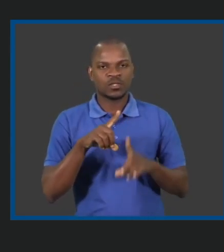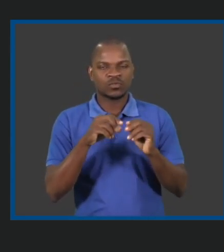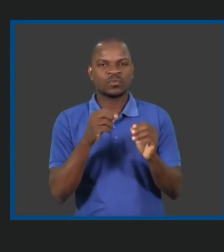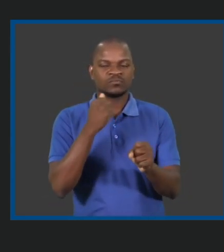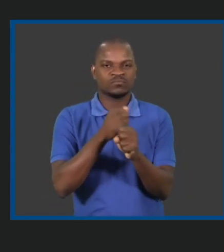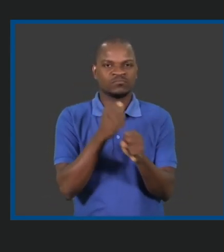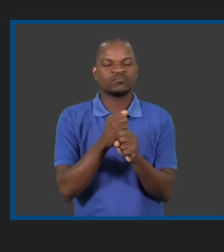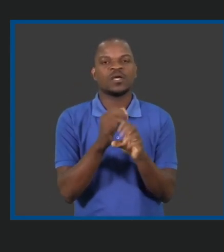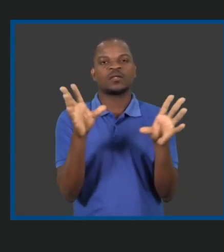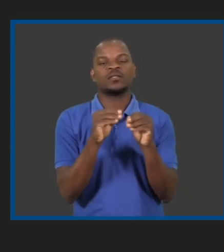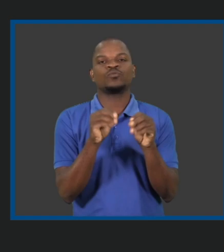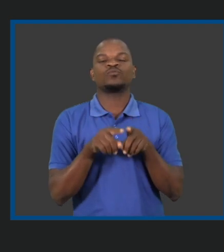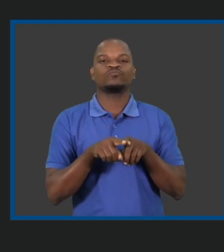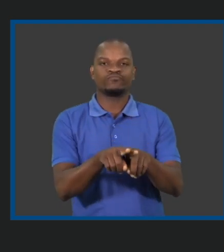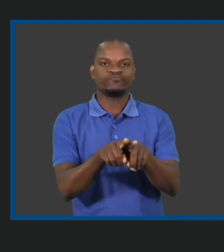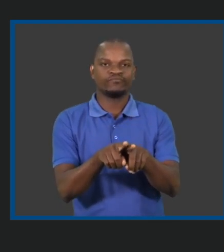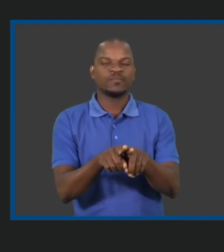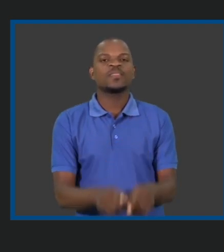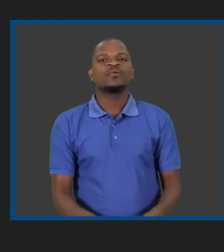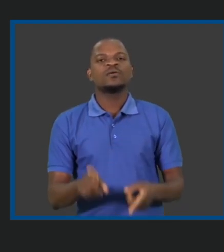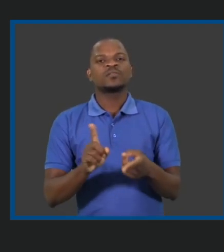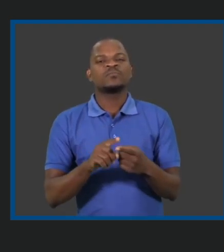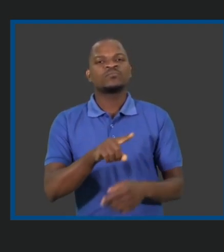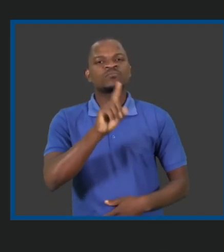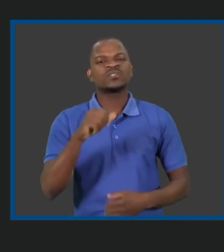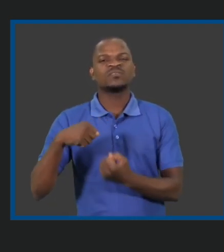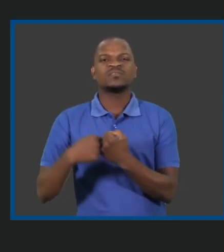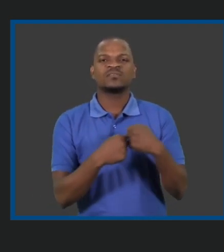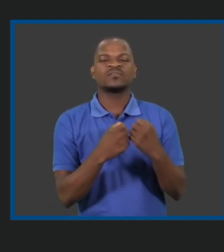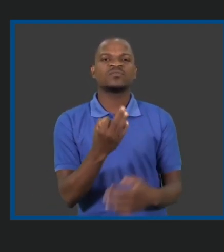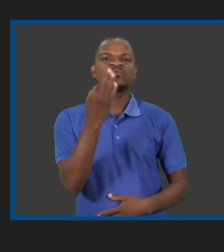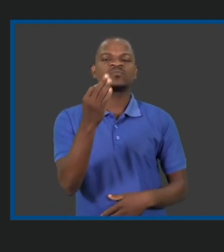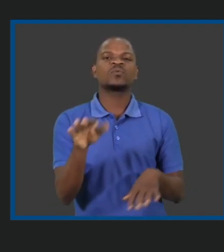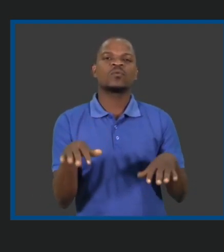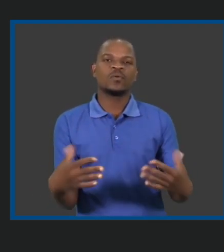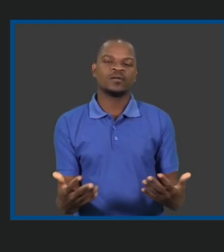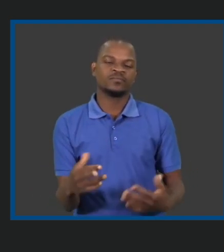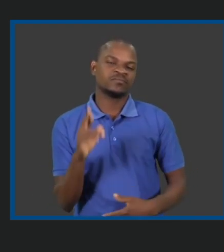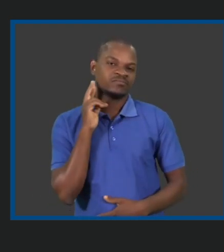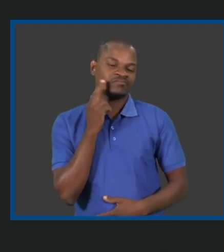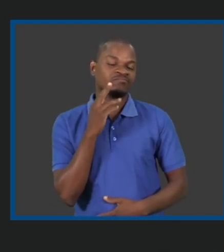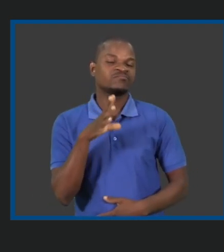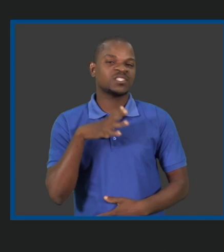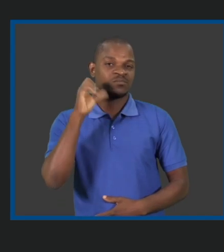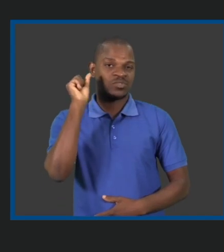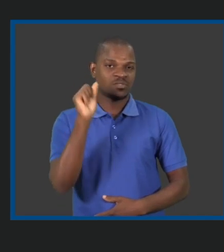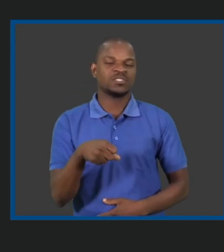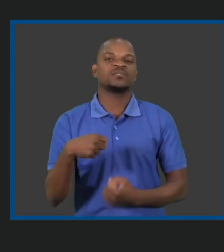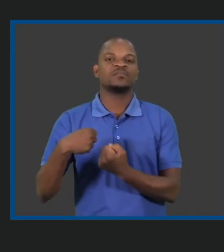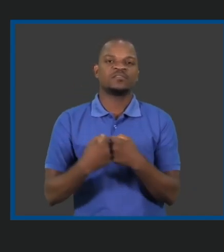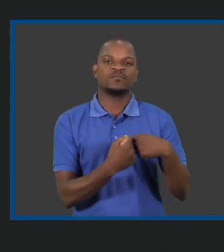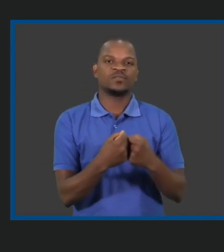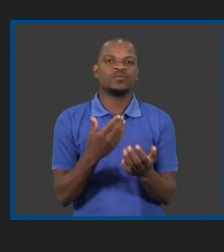no relatório paralelo Exato e que desafios que tem pela frente a cama? Temos bastantes desafios como eu disse